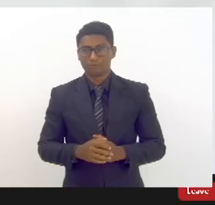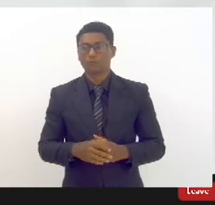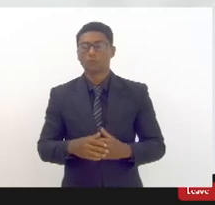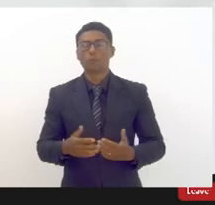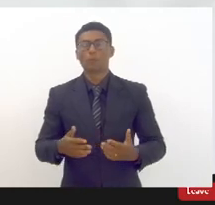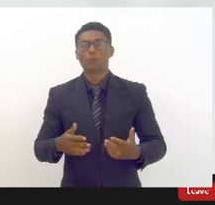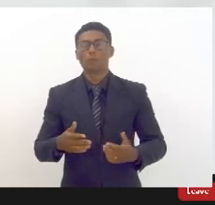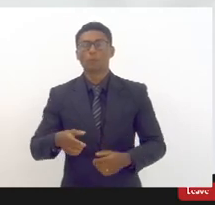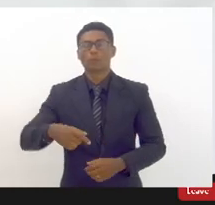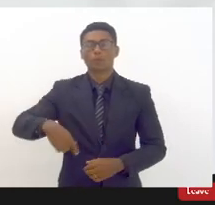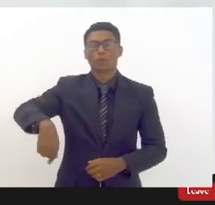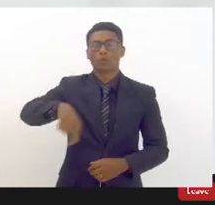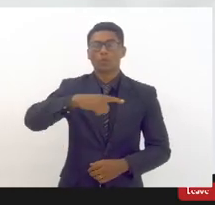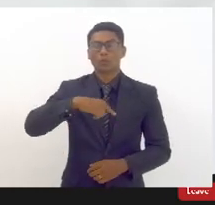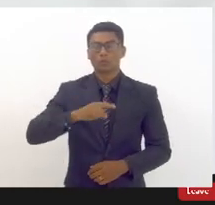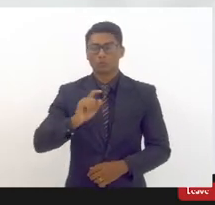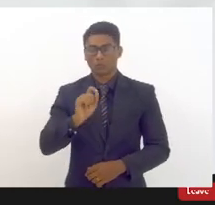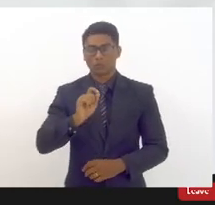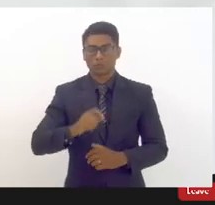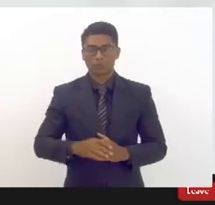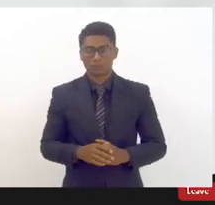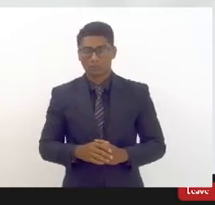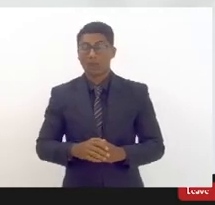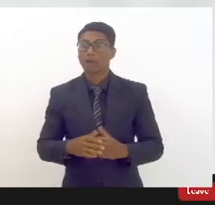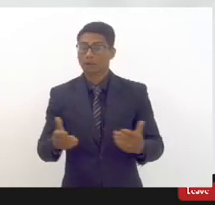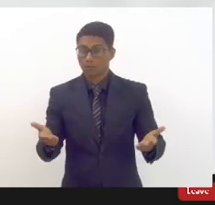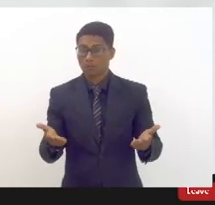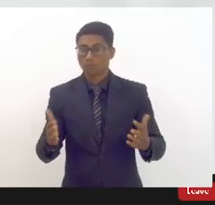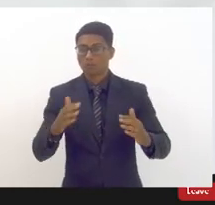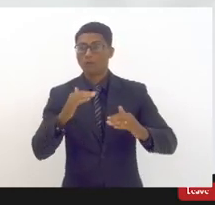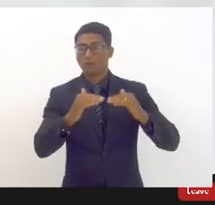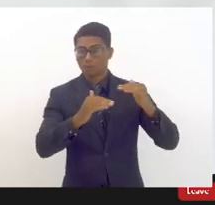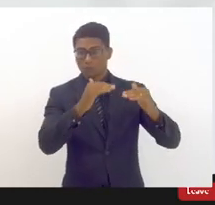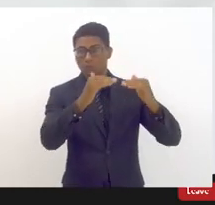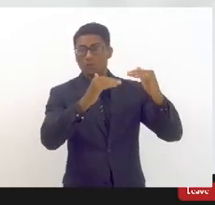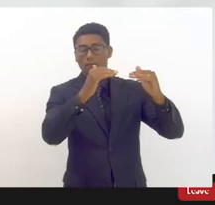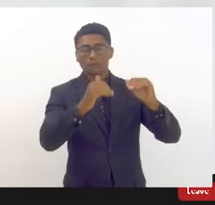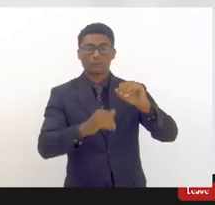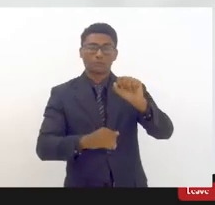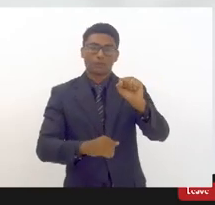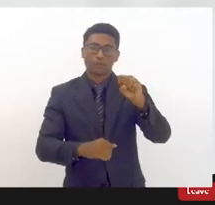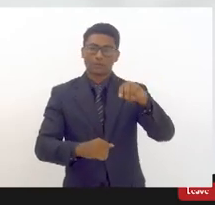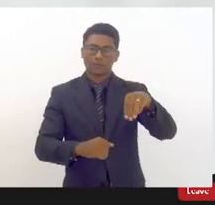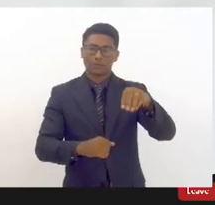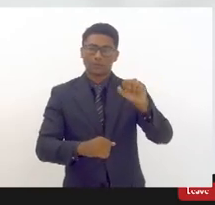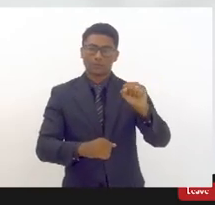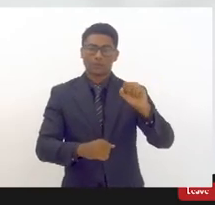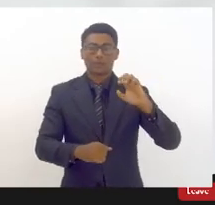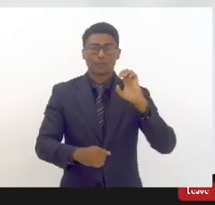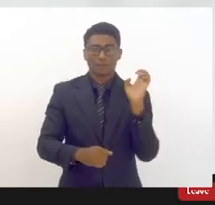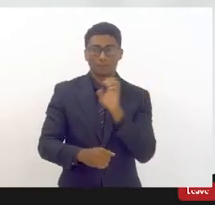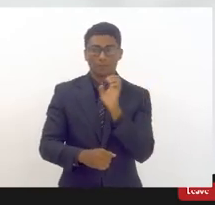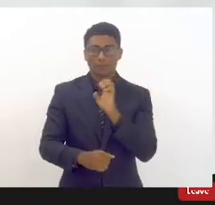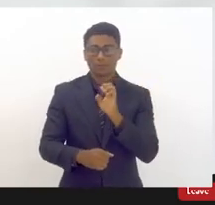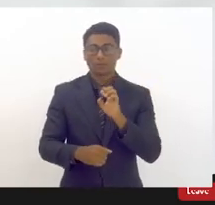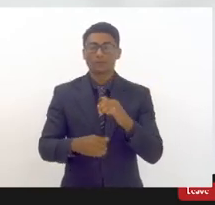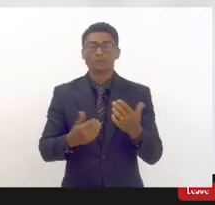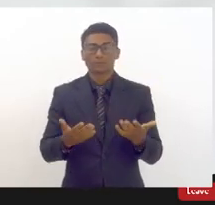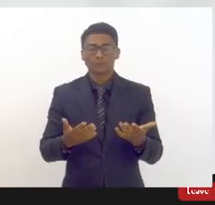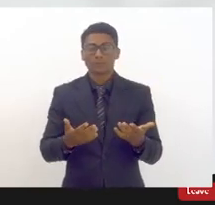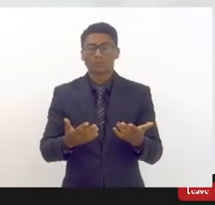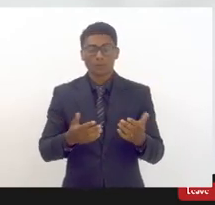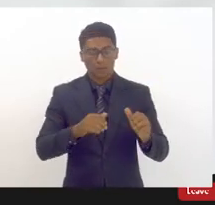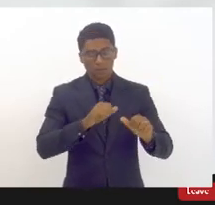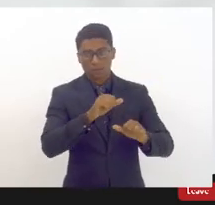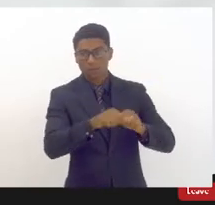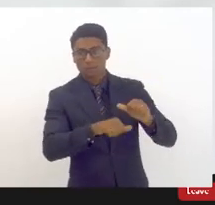Cellbroadcast, a gente está fazendo uma evolução do sistema de SMS de emergência com a implementação do que a gente chama de SMS classe zero. O